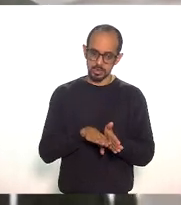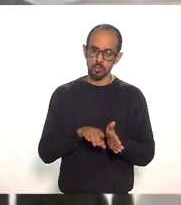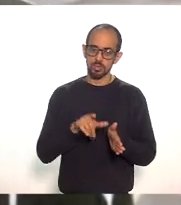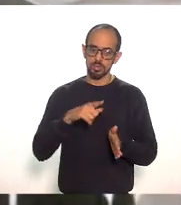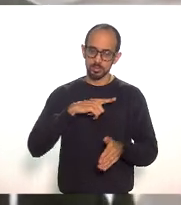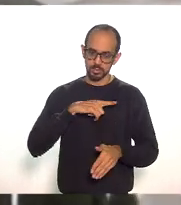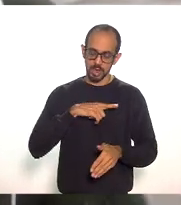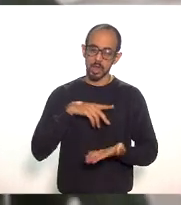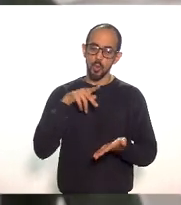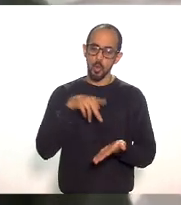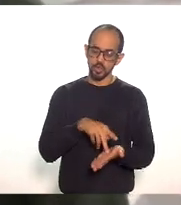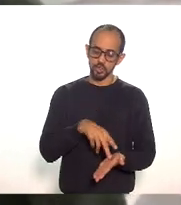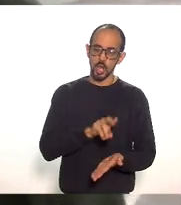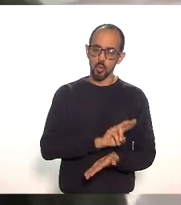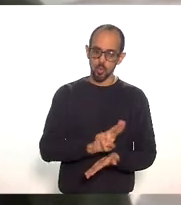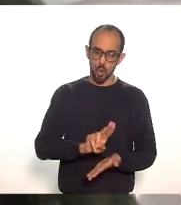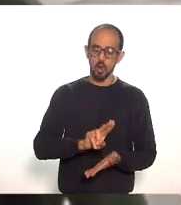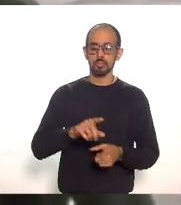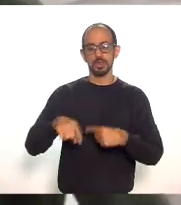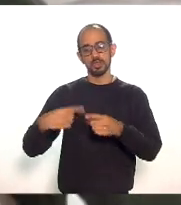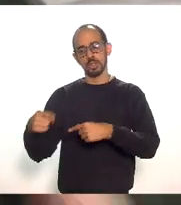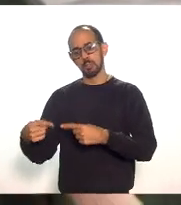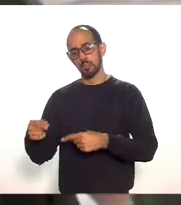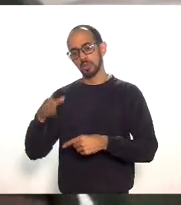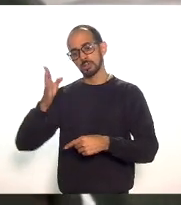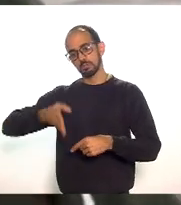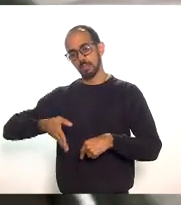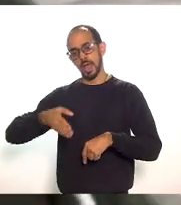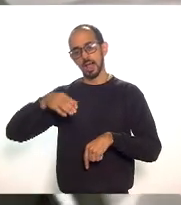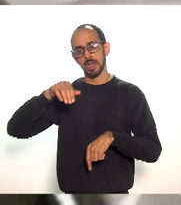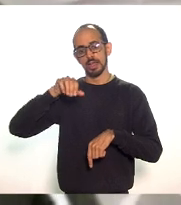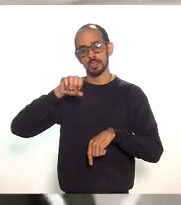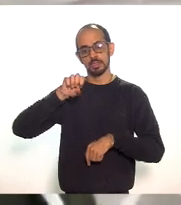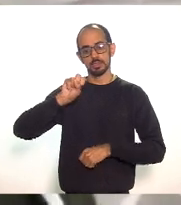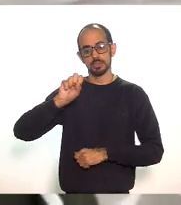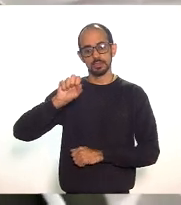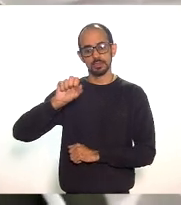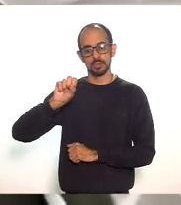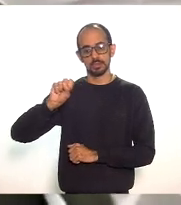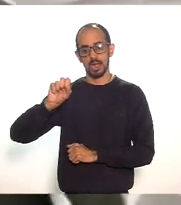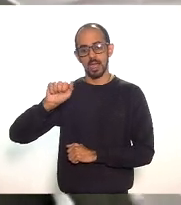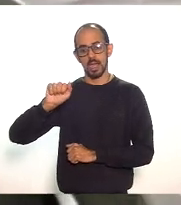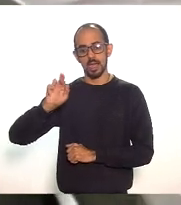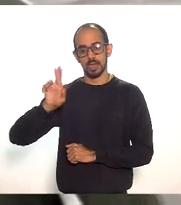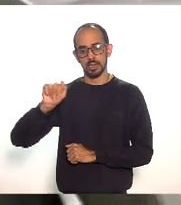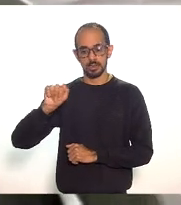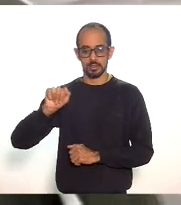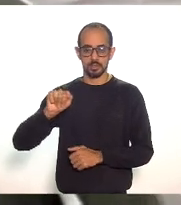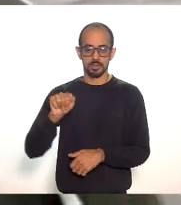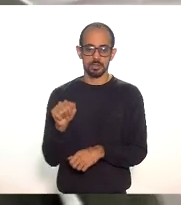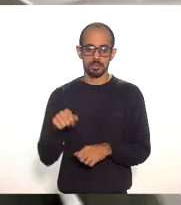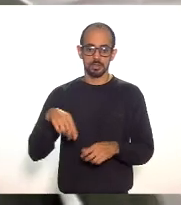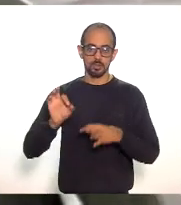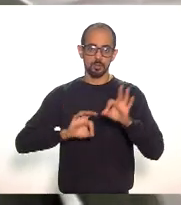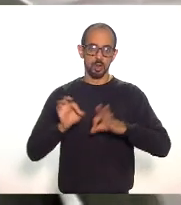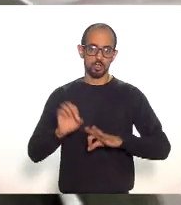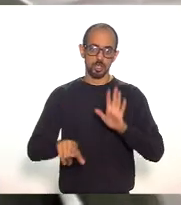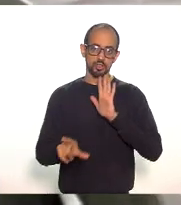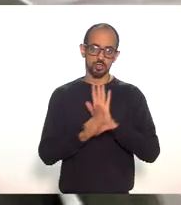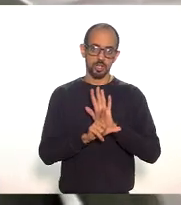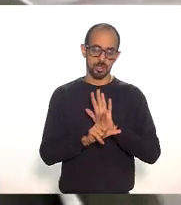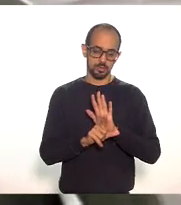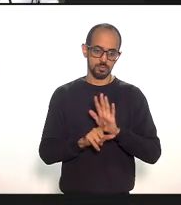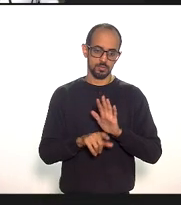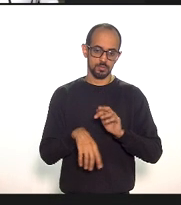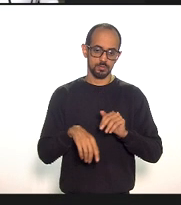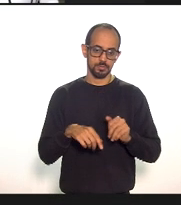denominação original seguida da indicação feita no projeto de lei, presidente